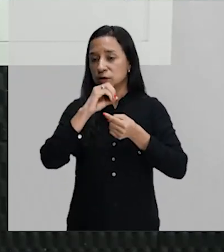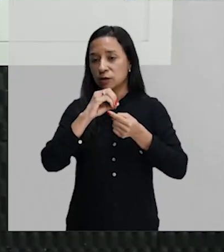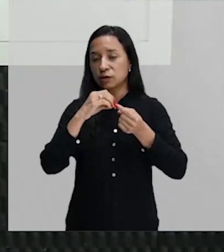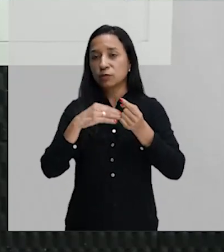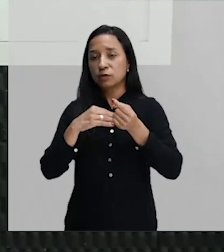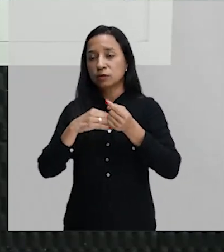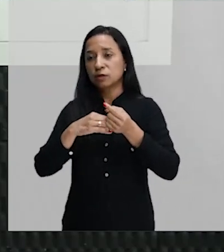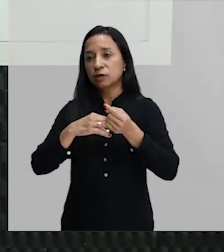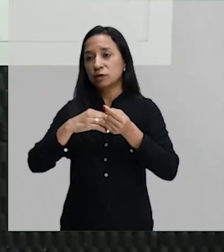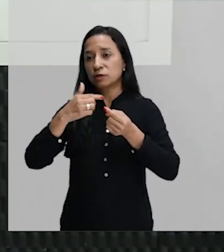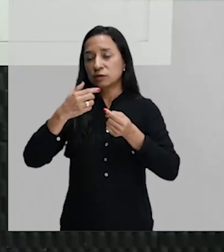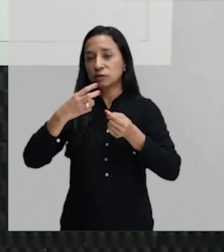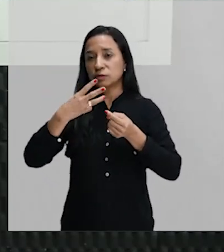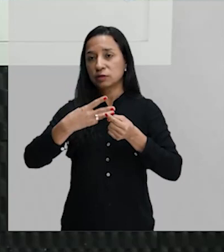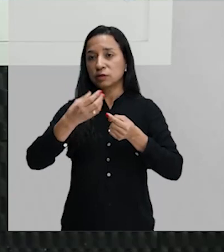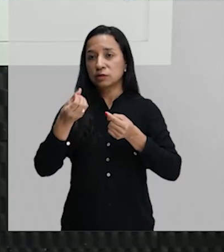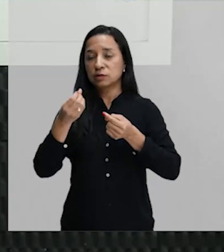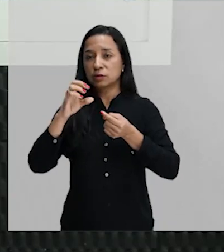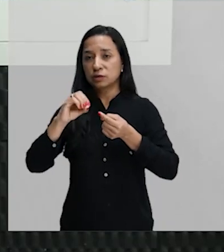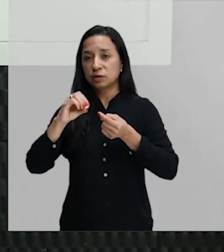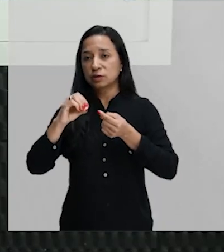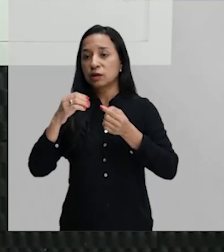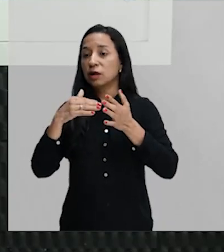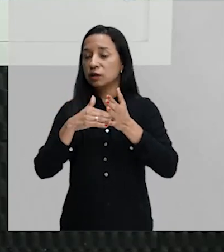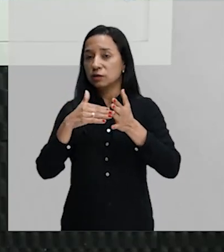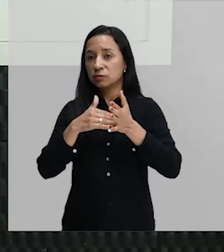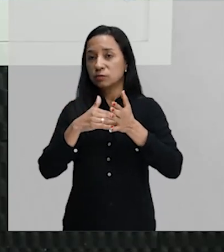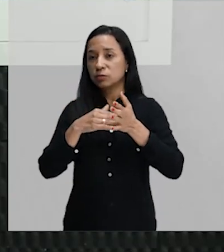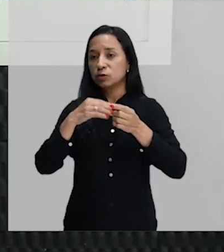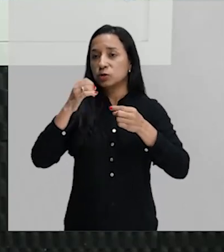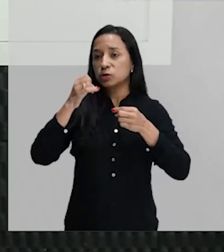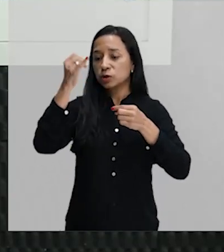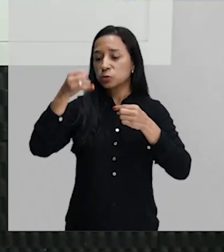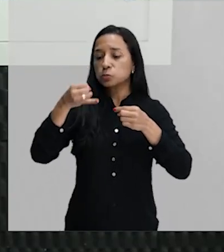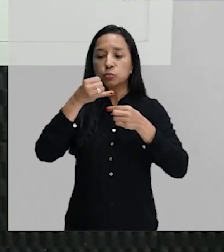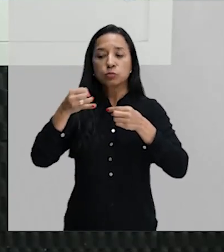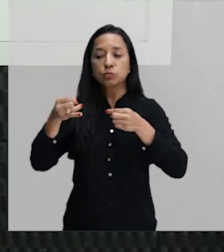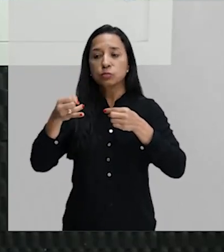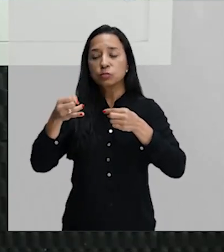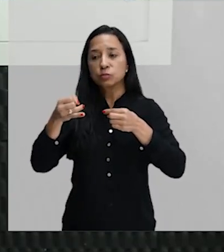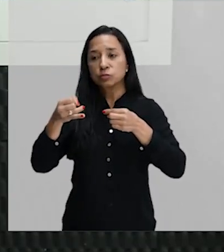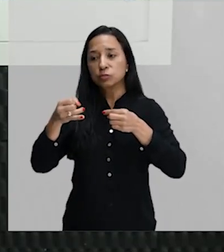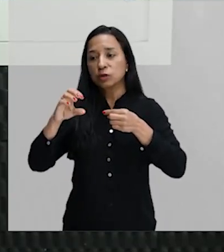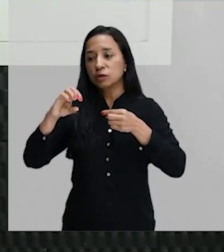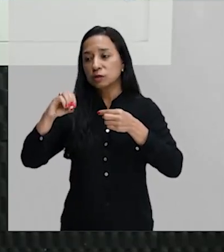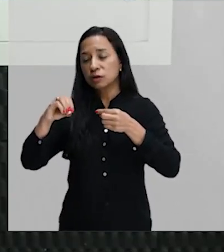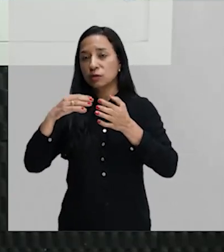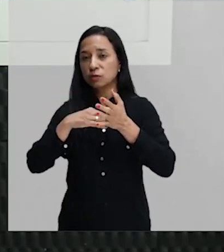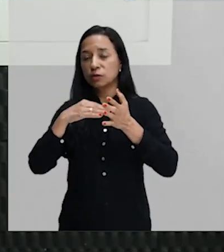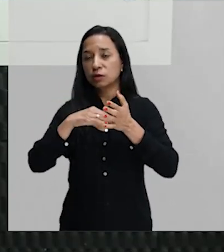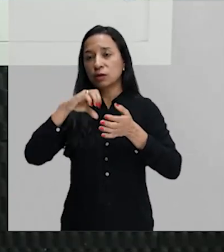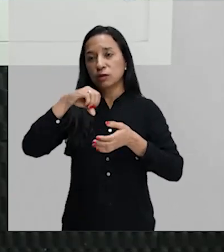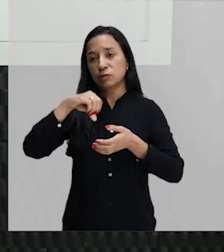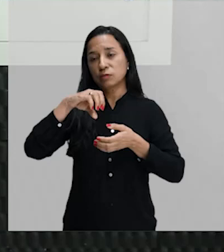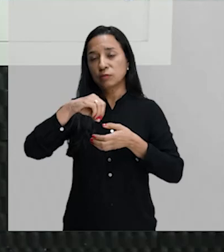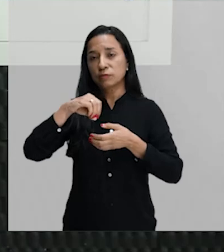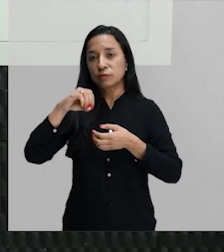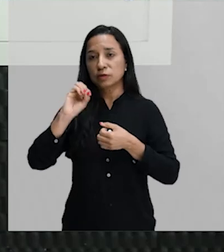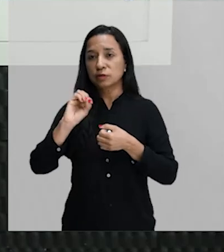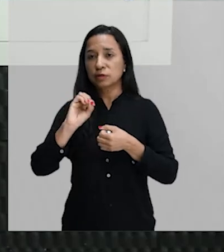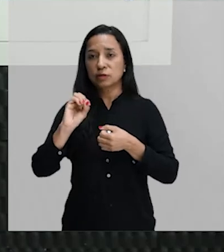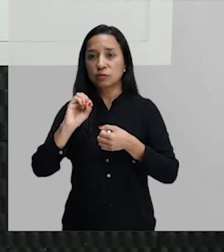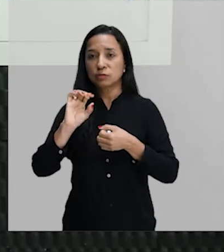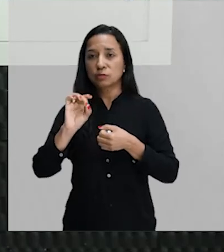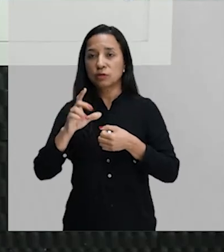360, eu limito isso apenas aos arcos que estão entre 0 e 90 graus. Certo?